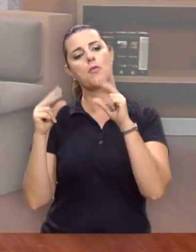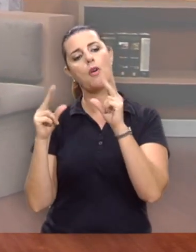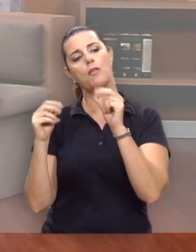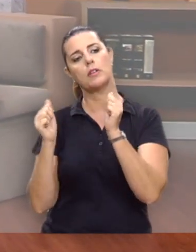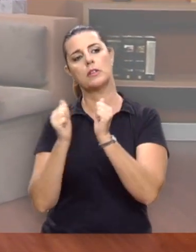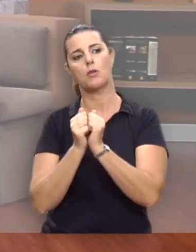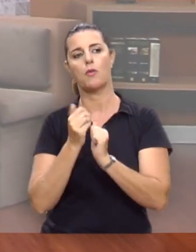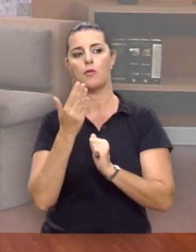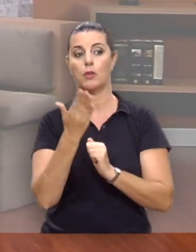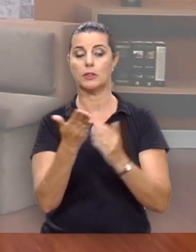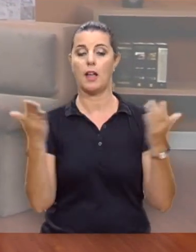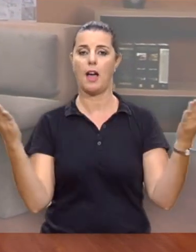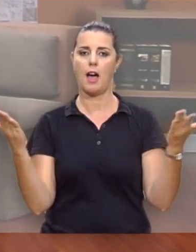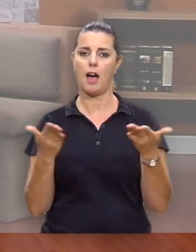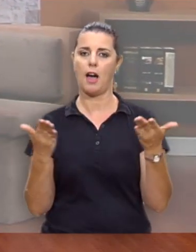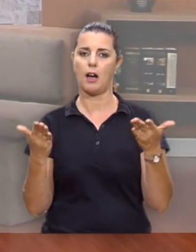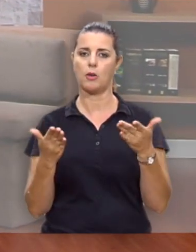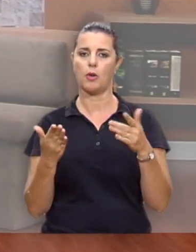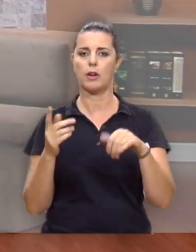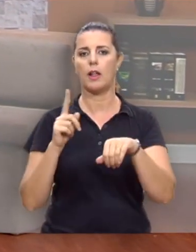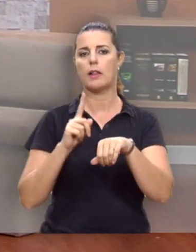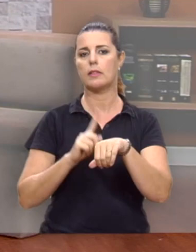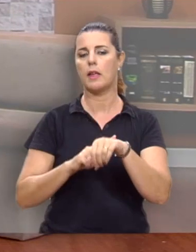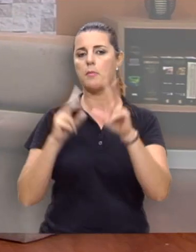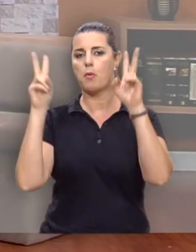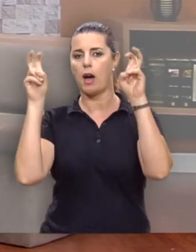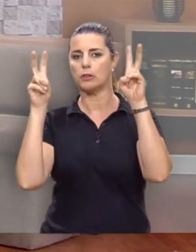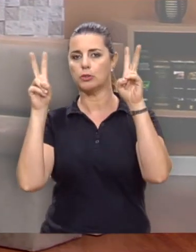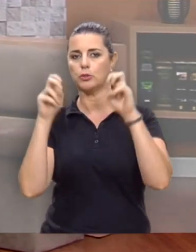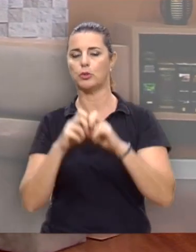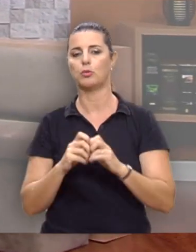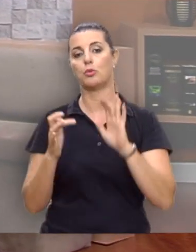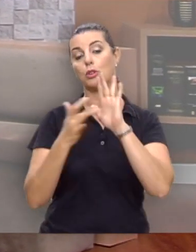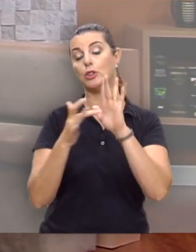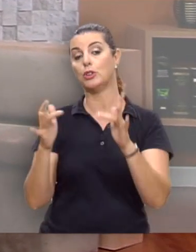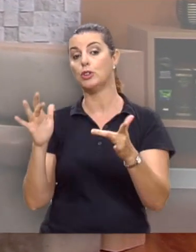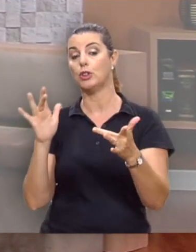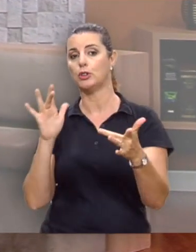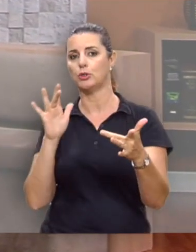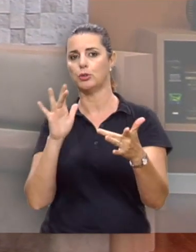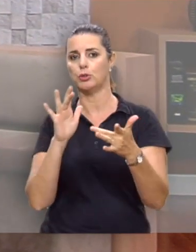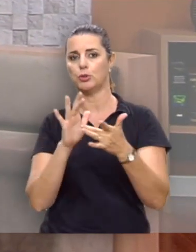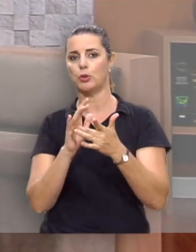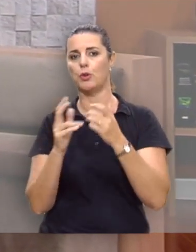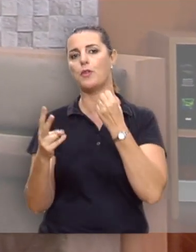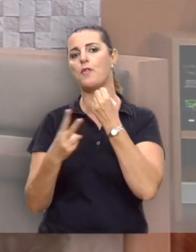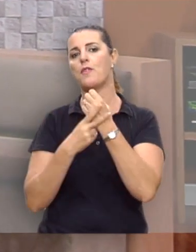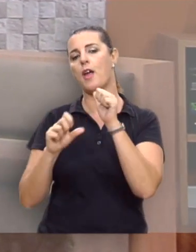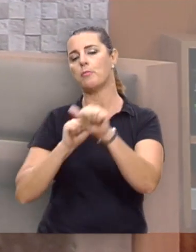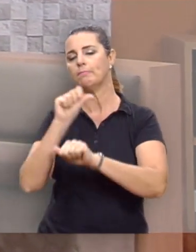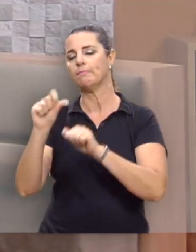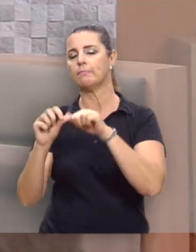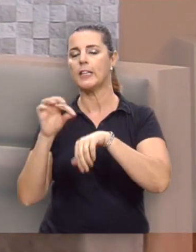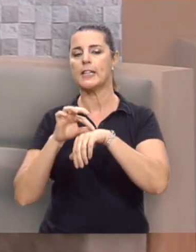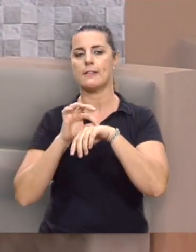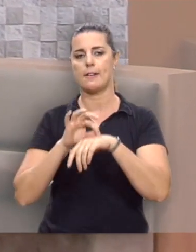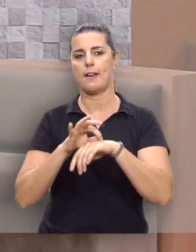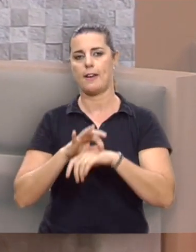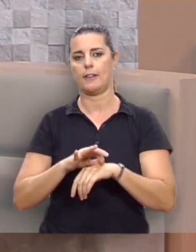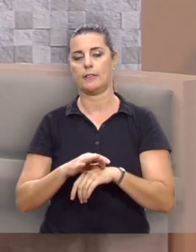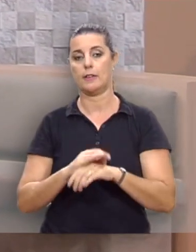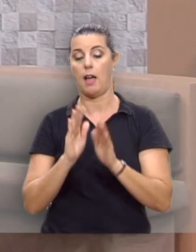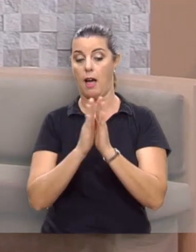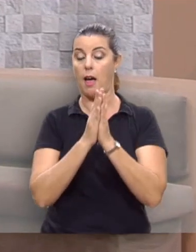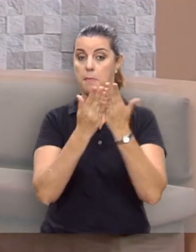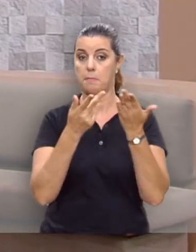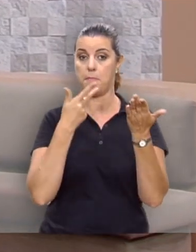com você agora sobre este tão importante assunto, Jesus, o Verbo encarnado. A